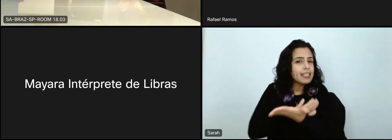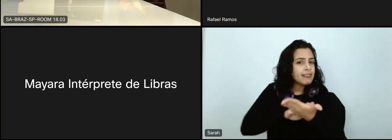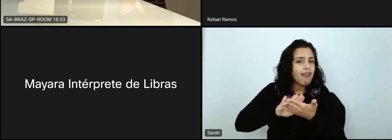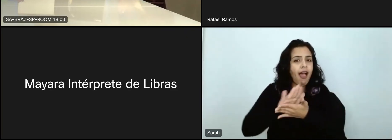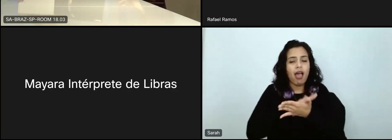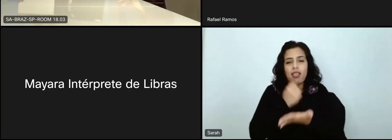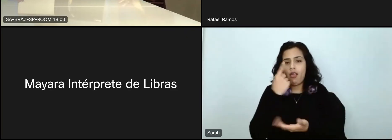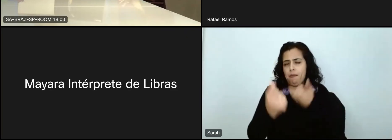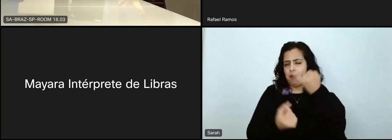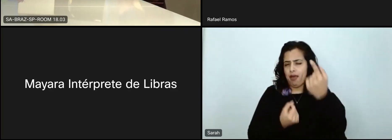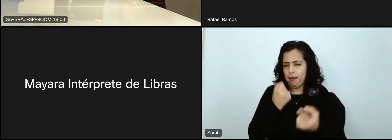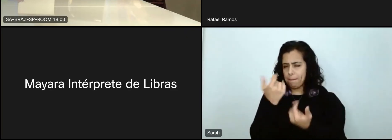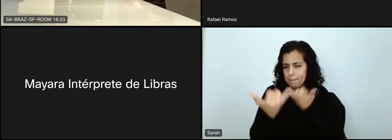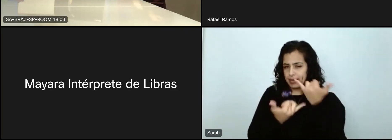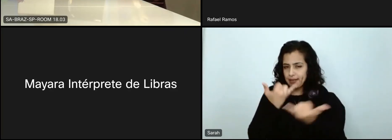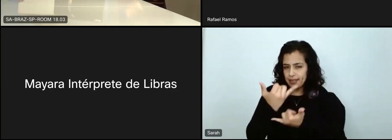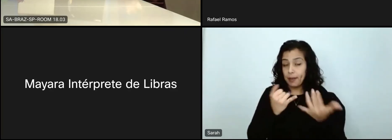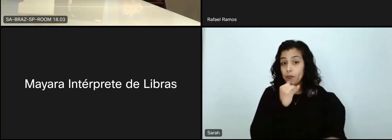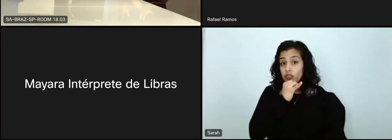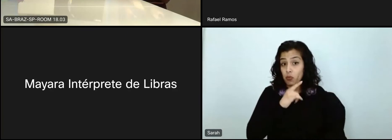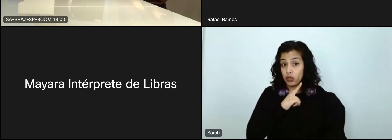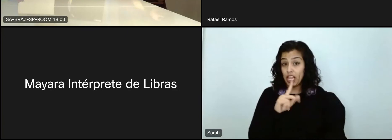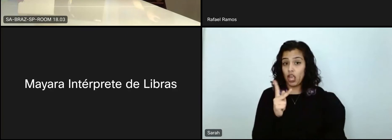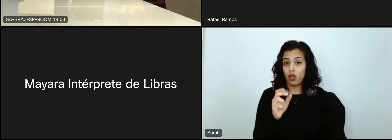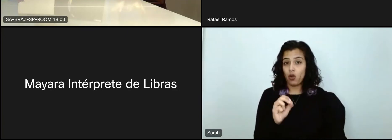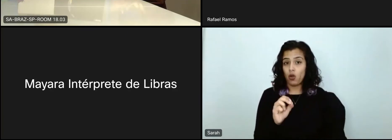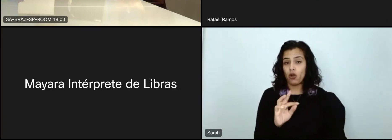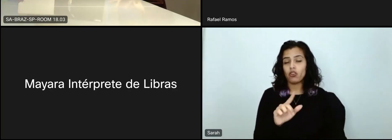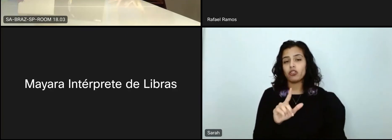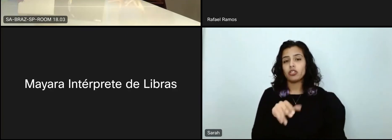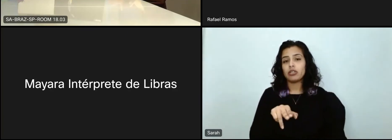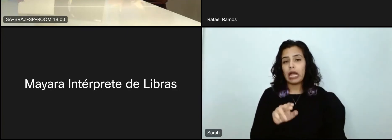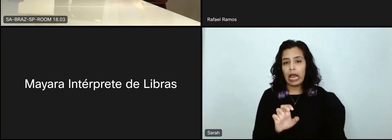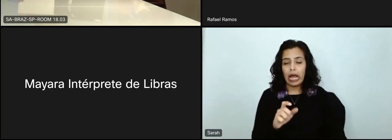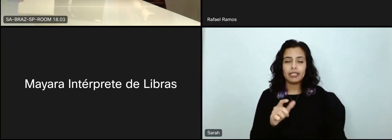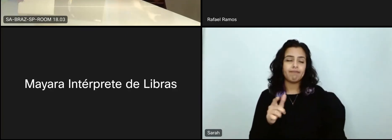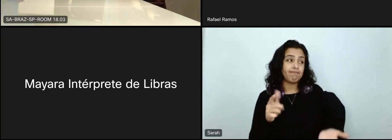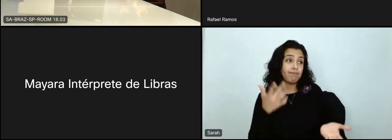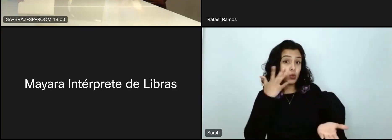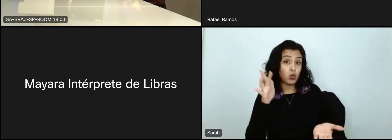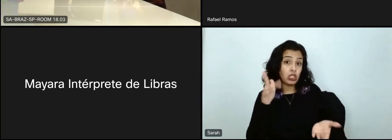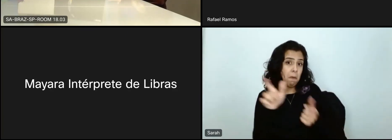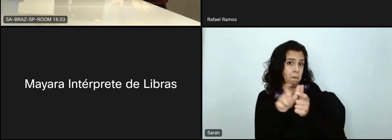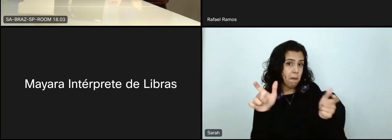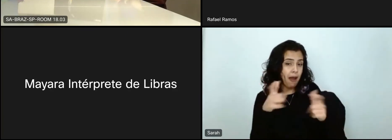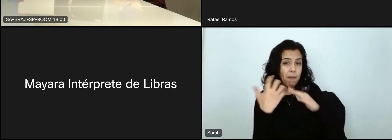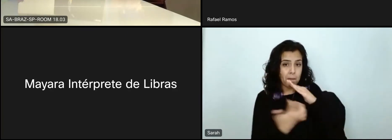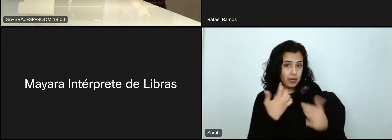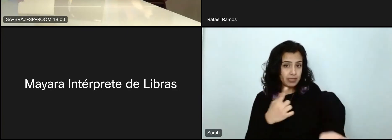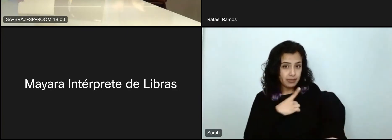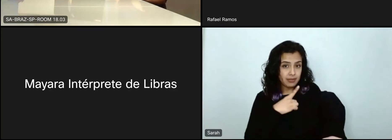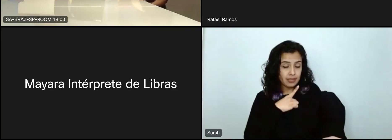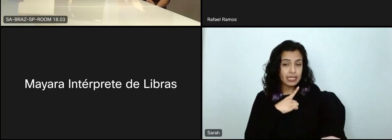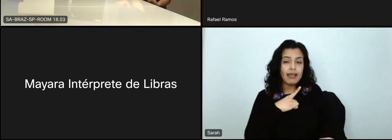importante, que é a hotline, e que, de novo, não sei se todas as empresas têm, mas as empresas que têm é um